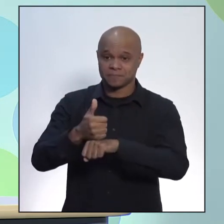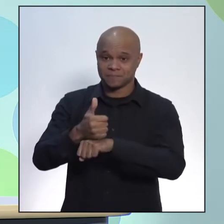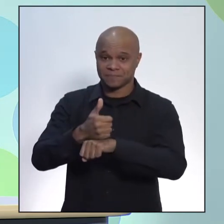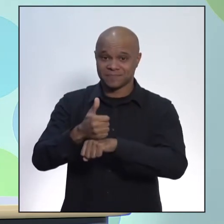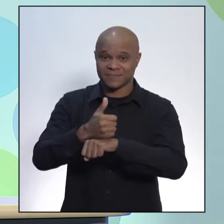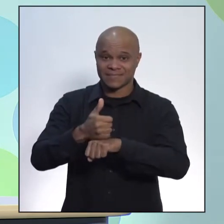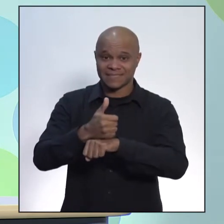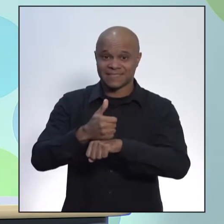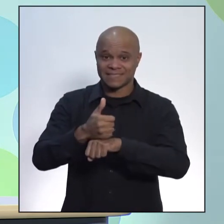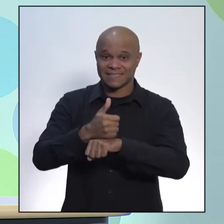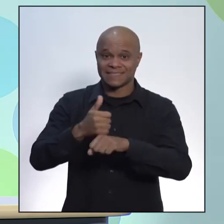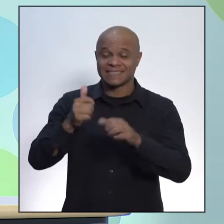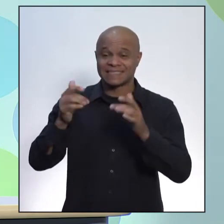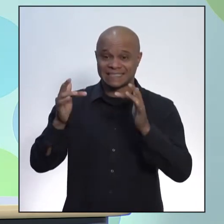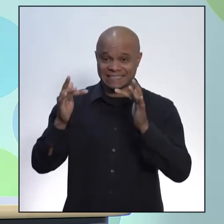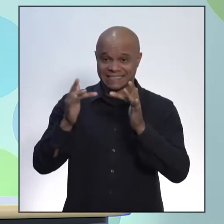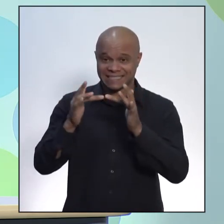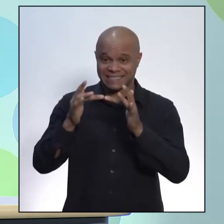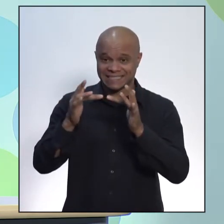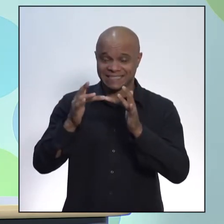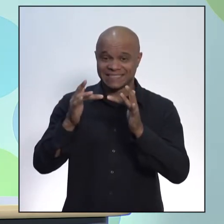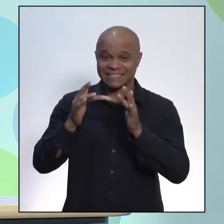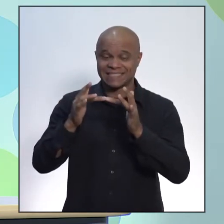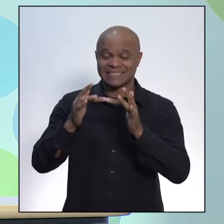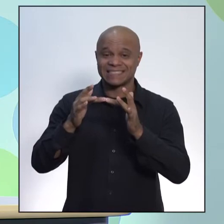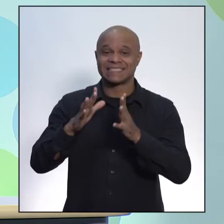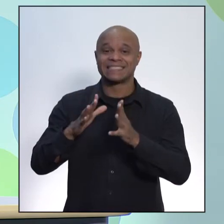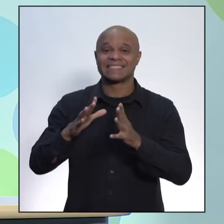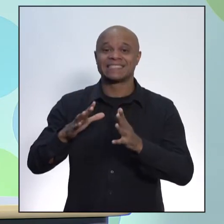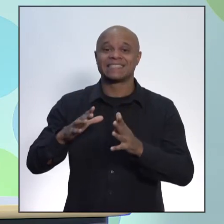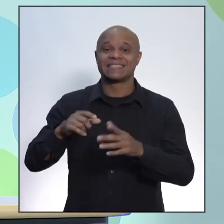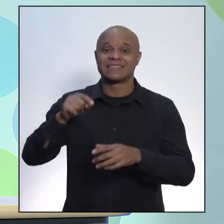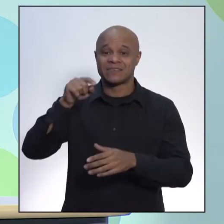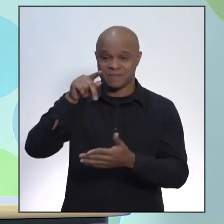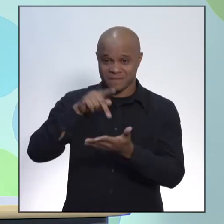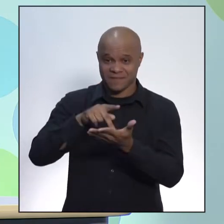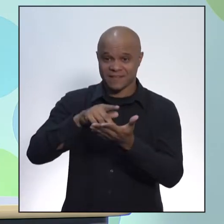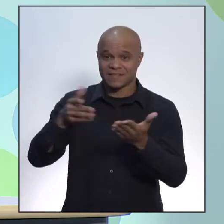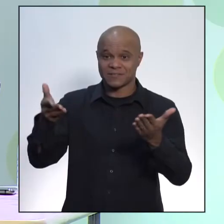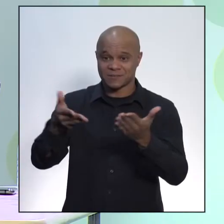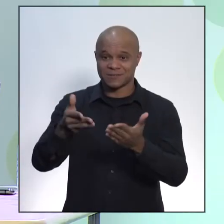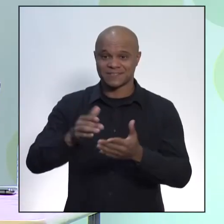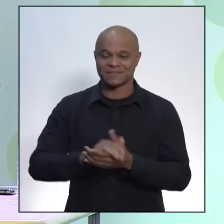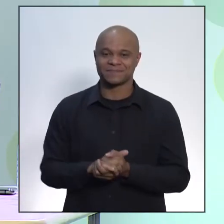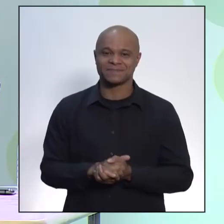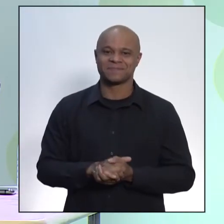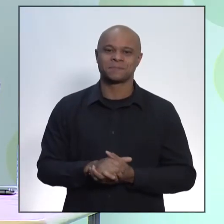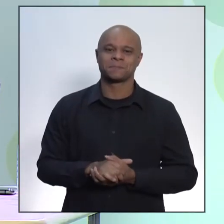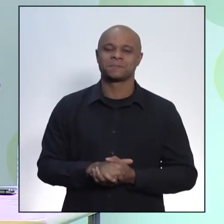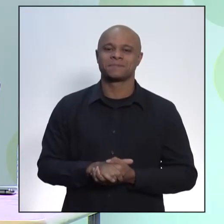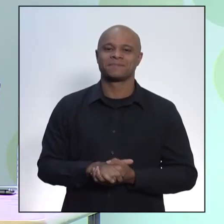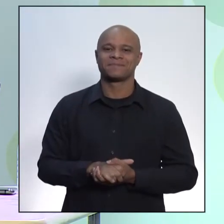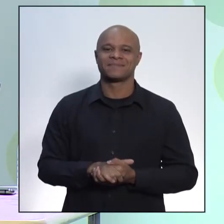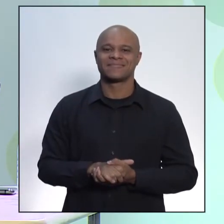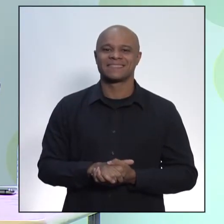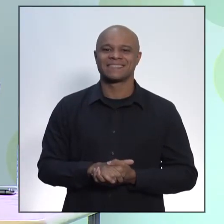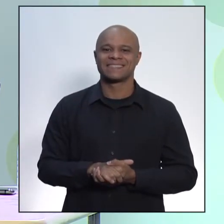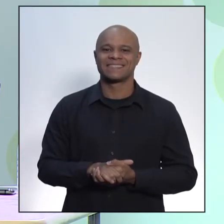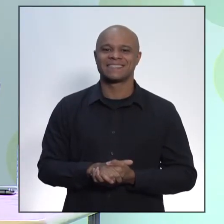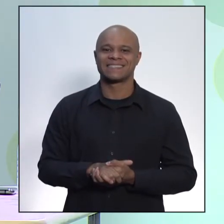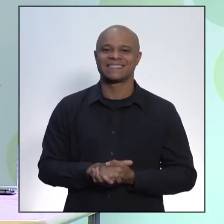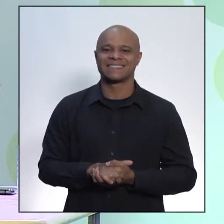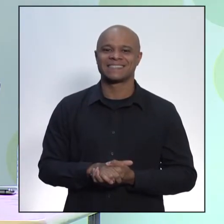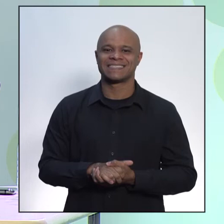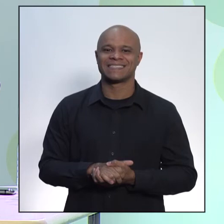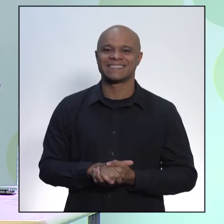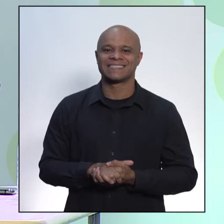que estão conectados com a nossa realidade. Muito bem, a gente que agradece, fica muito feliz. Vai lá, 1